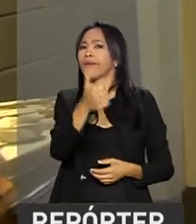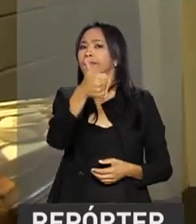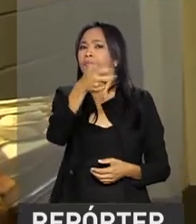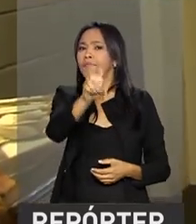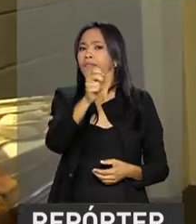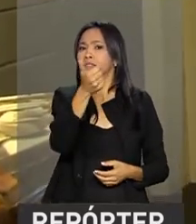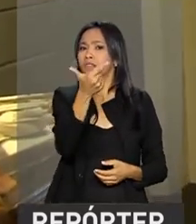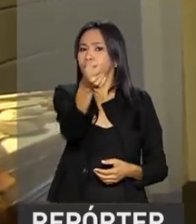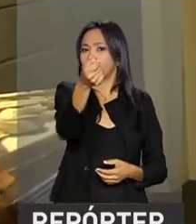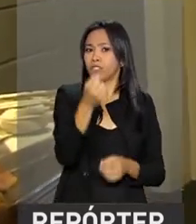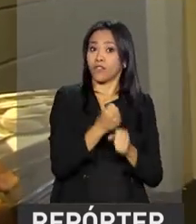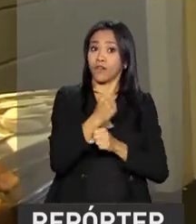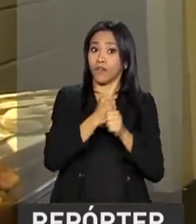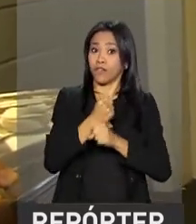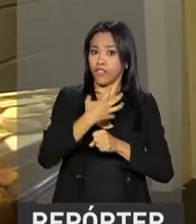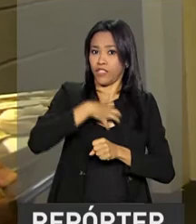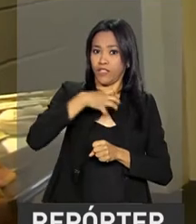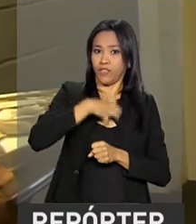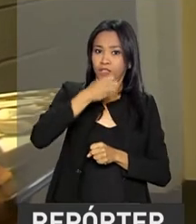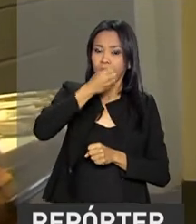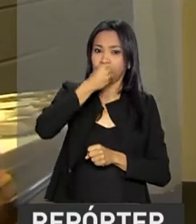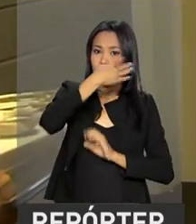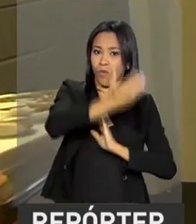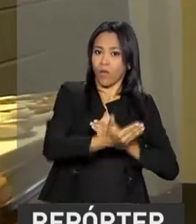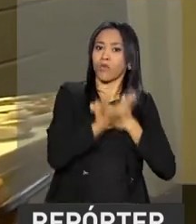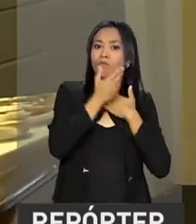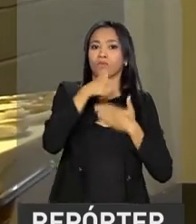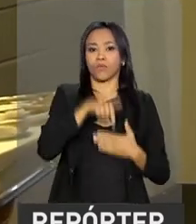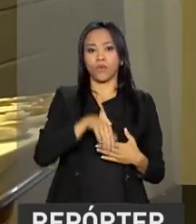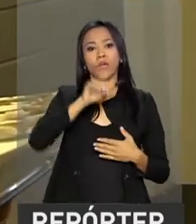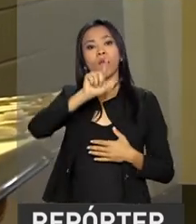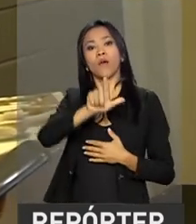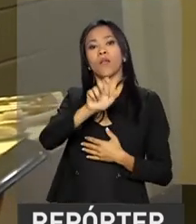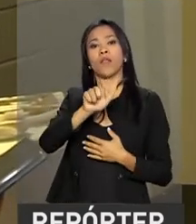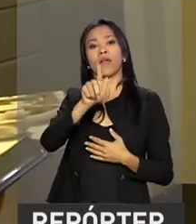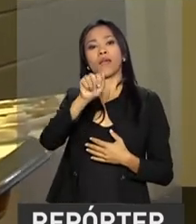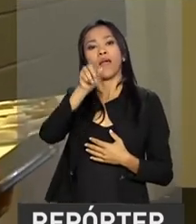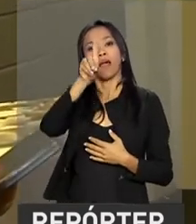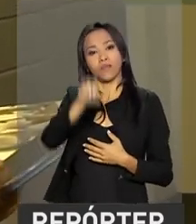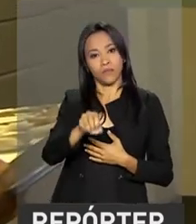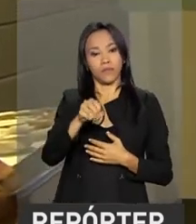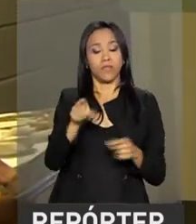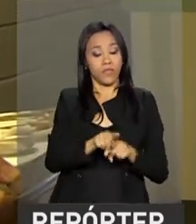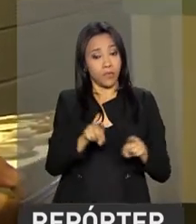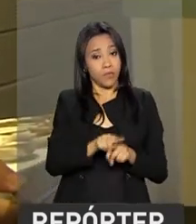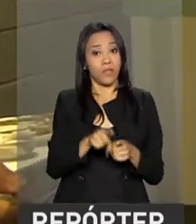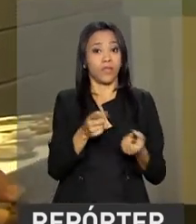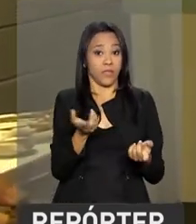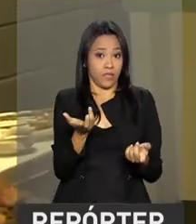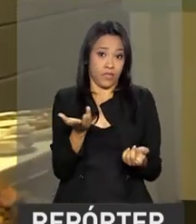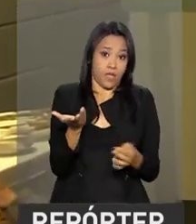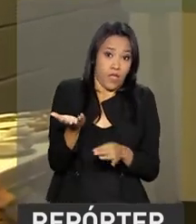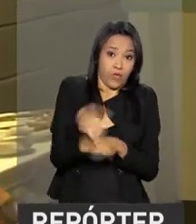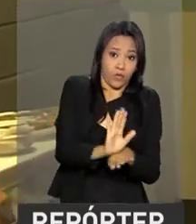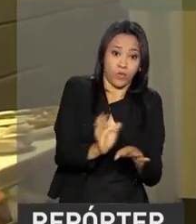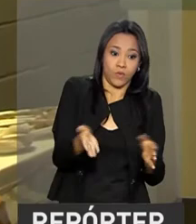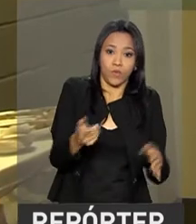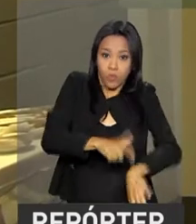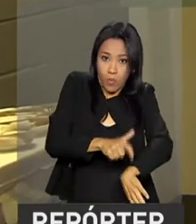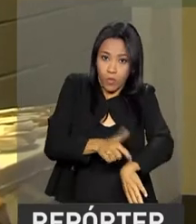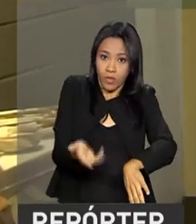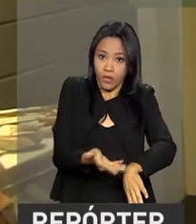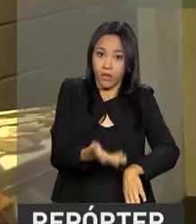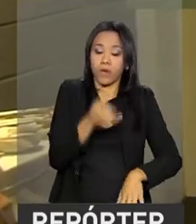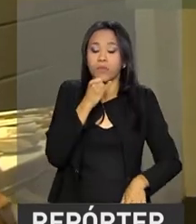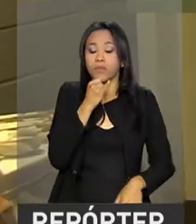anos, ou seja, a longo prazo. E os footprints, né, seriam os impactos imediatos, né? A gente já tem um grande